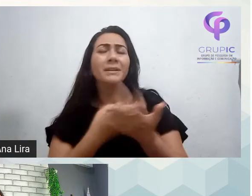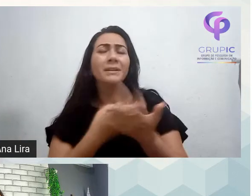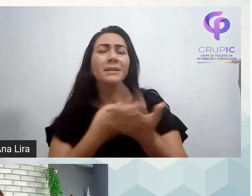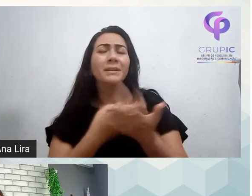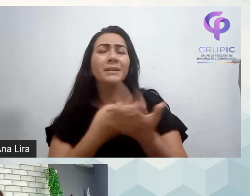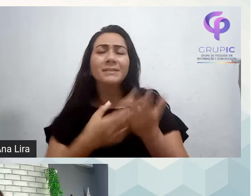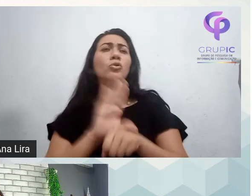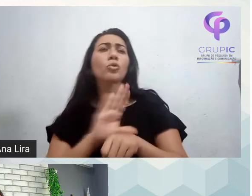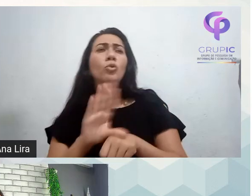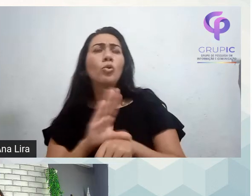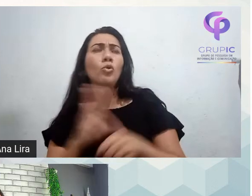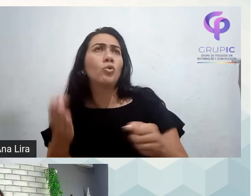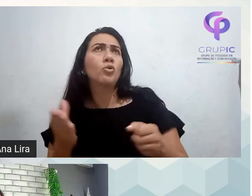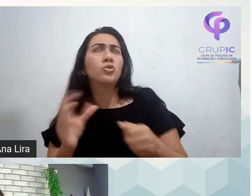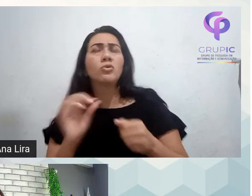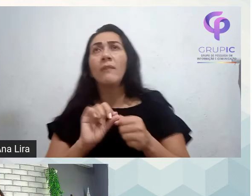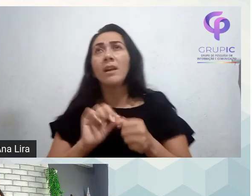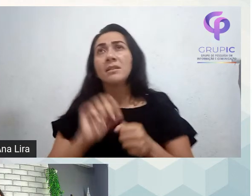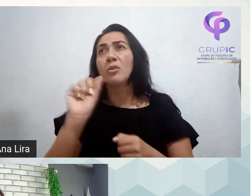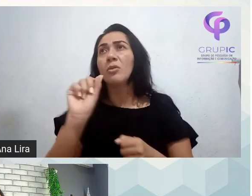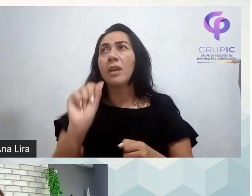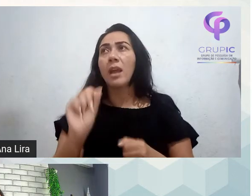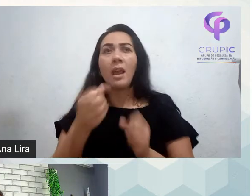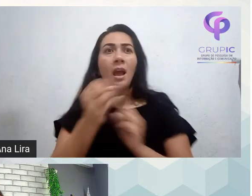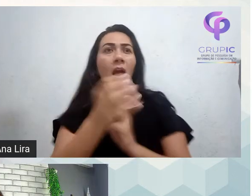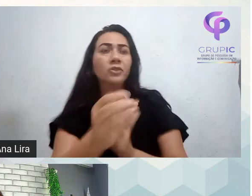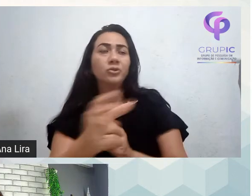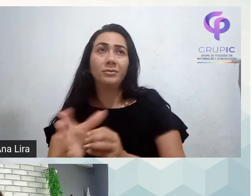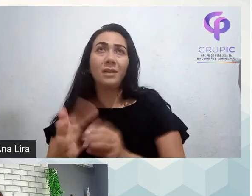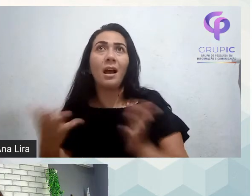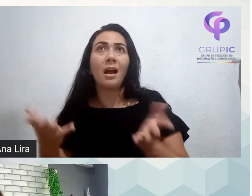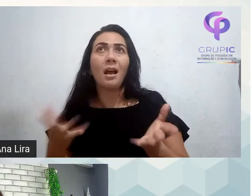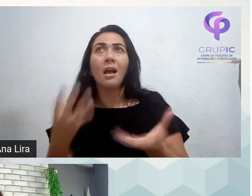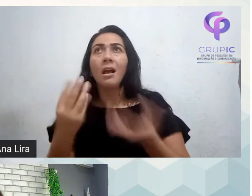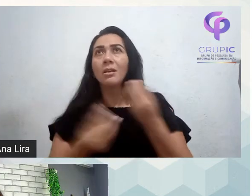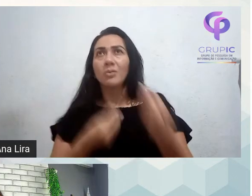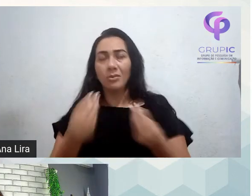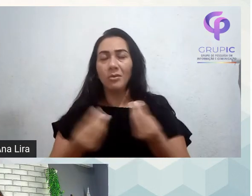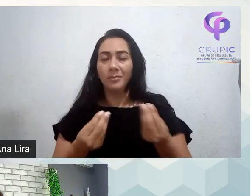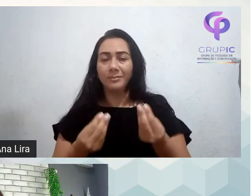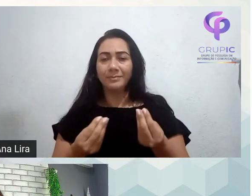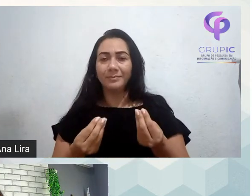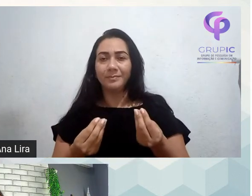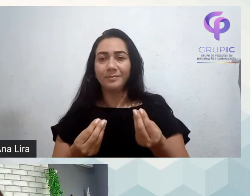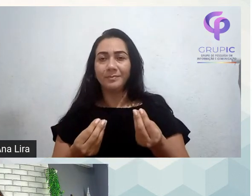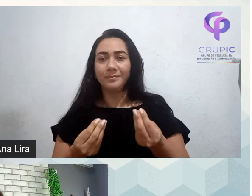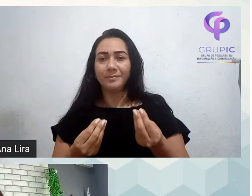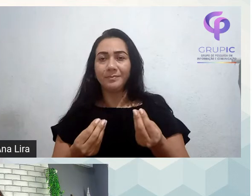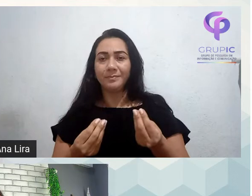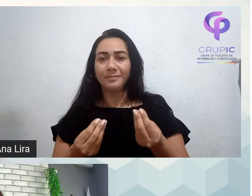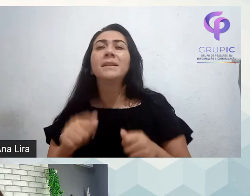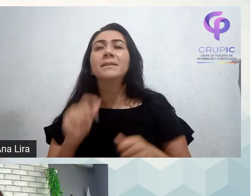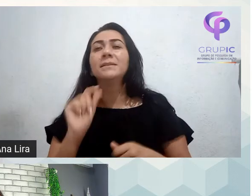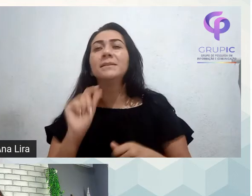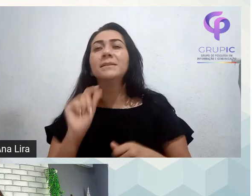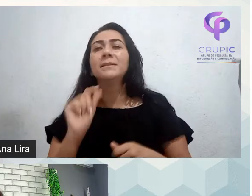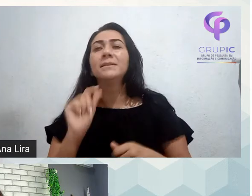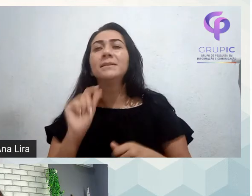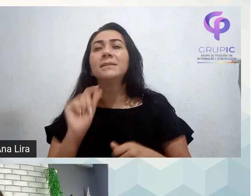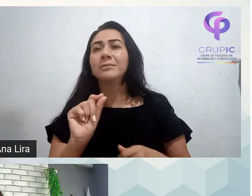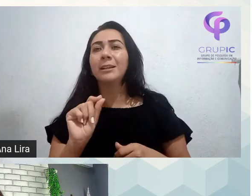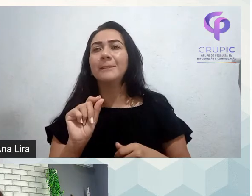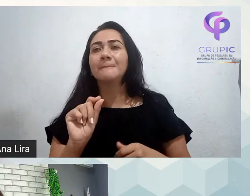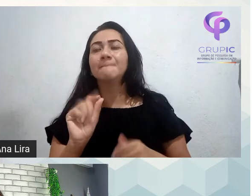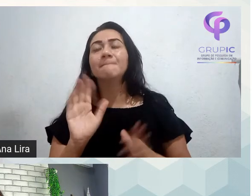ação, depende muito daquilo que você vai estar oferecendo também. Então, eu sei que talvez eu não consiga te ajudar